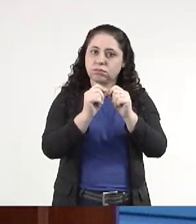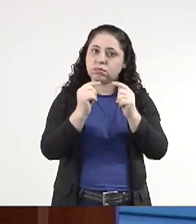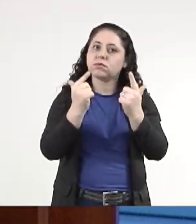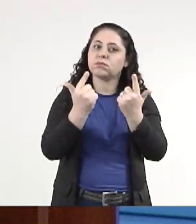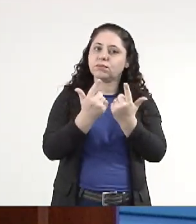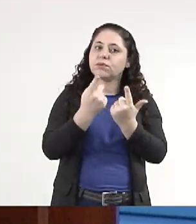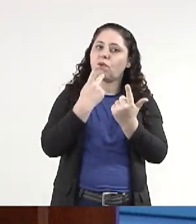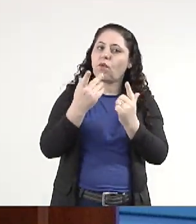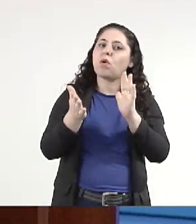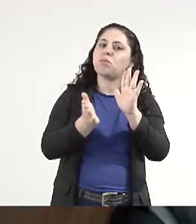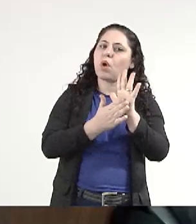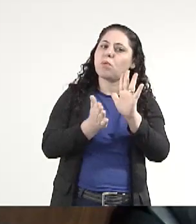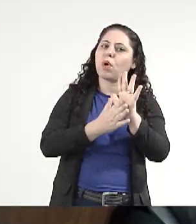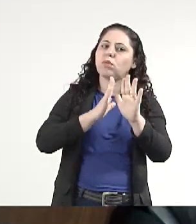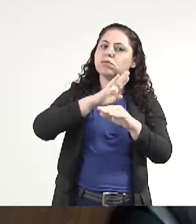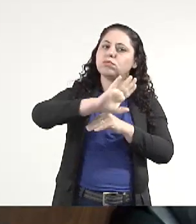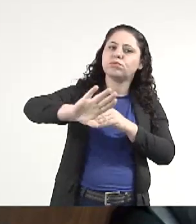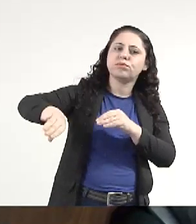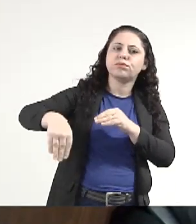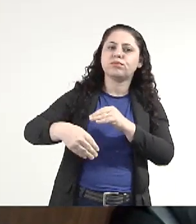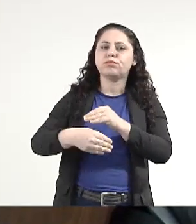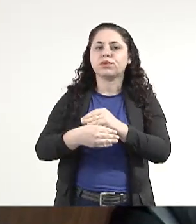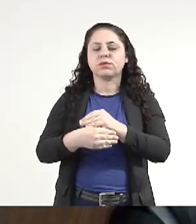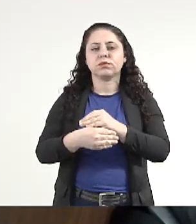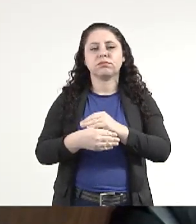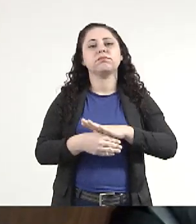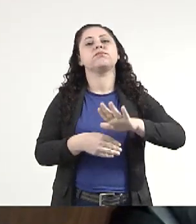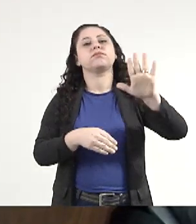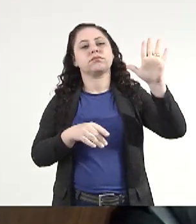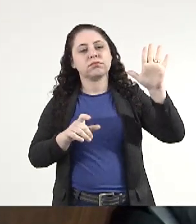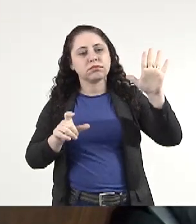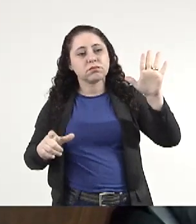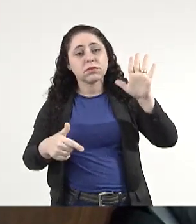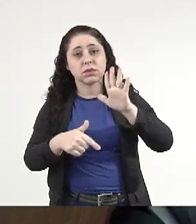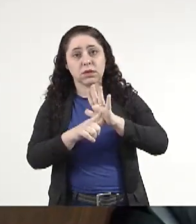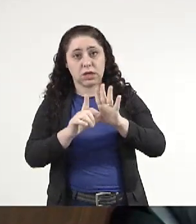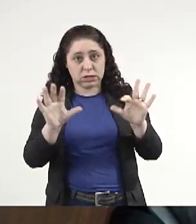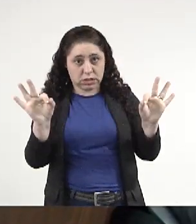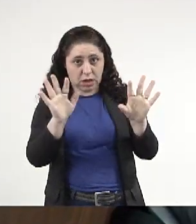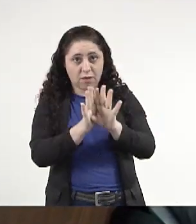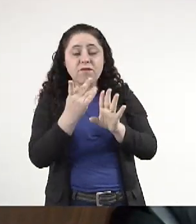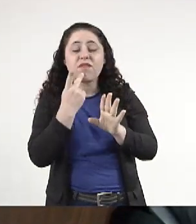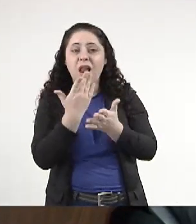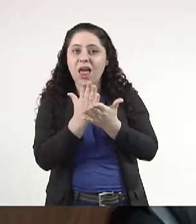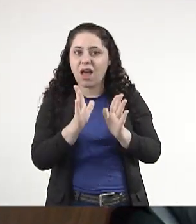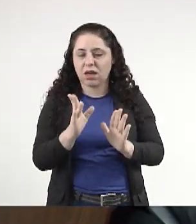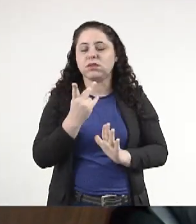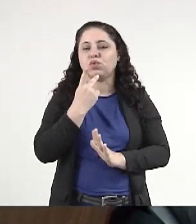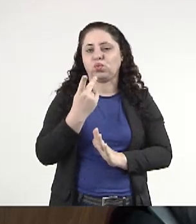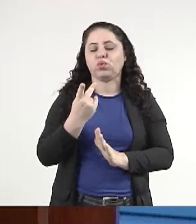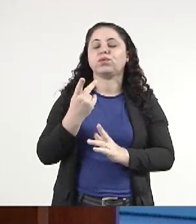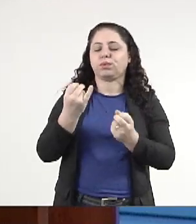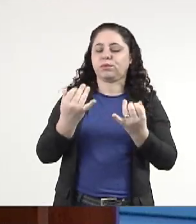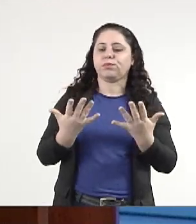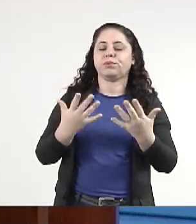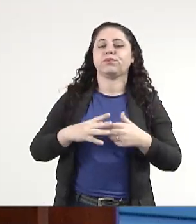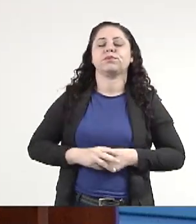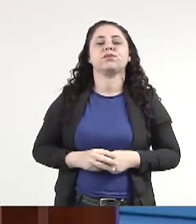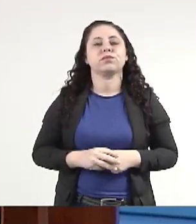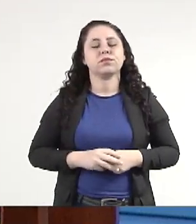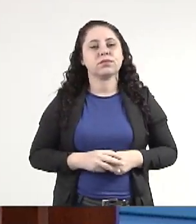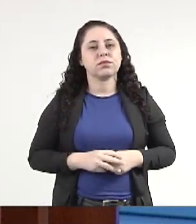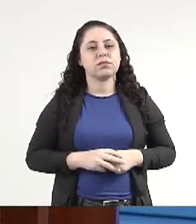propor uma emenda. Permite uma parte, deputado? Permita. Antes, eu só quero concluir essa parte do meu pronunciamento, senhor